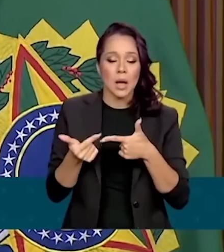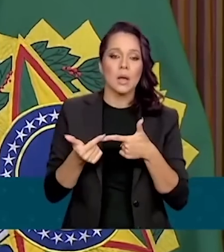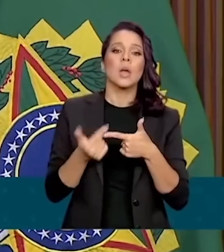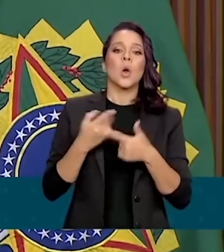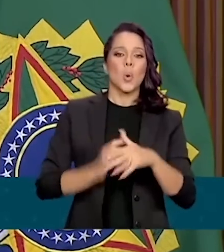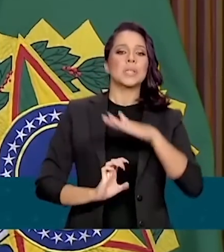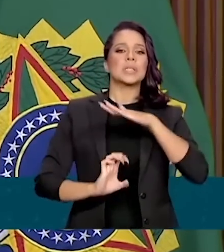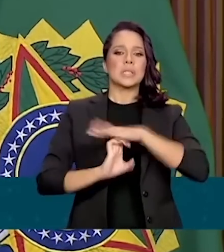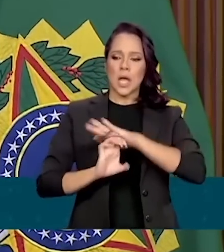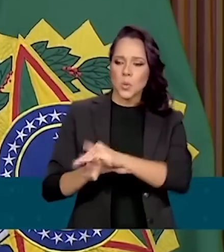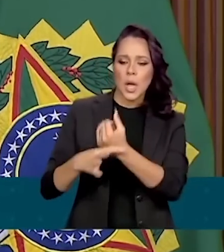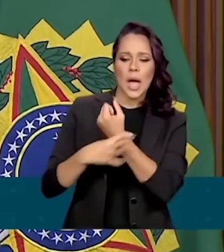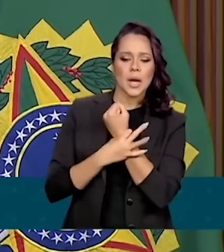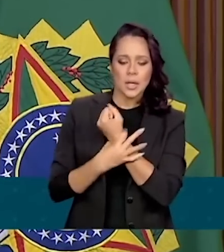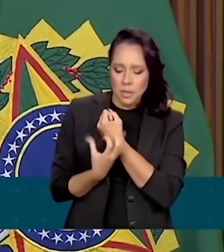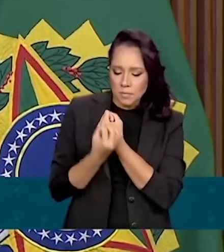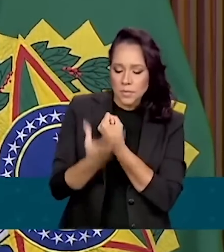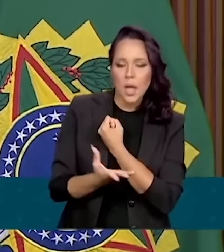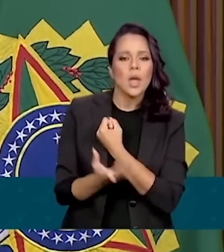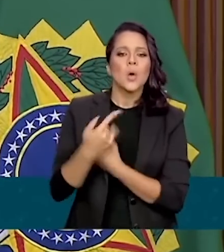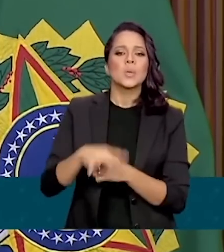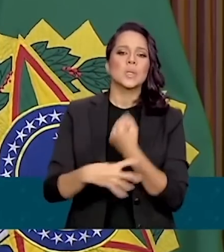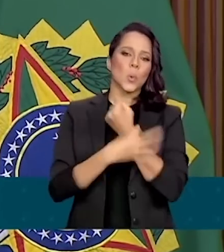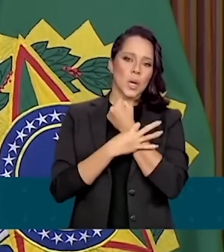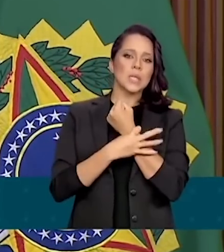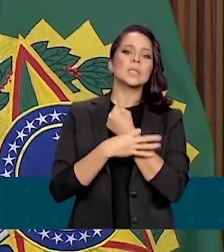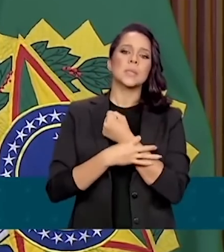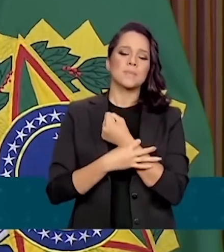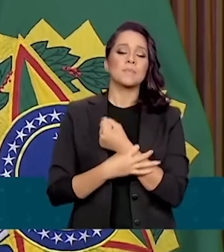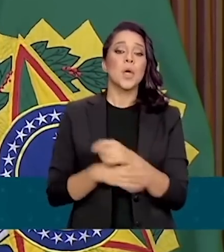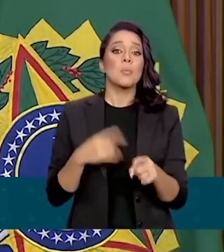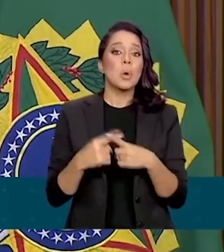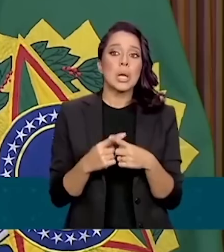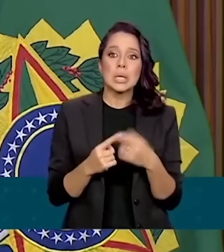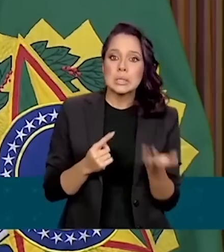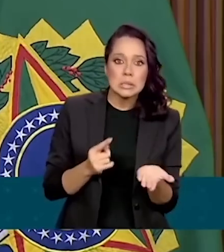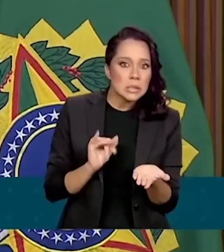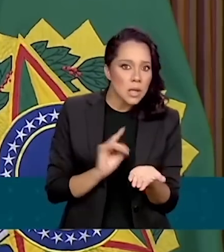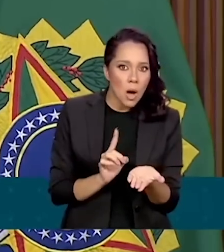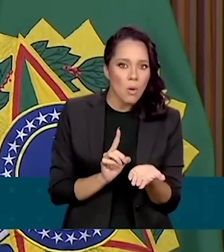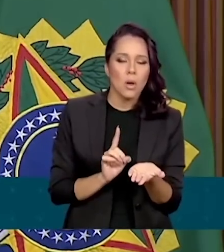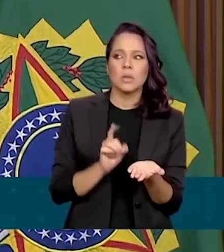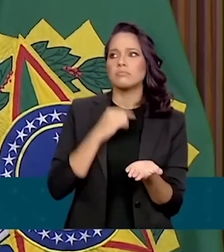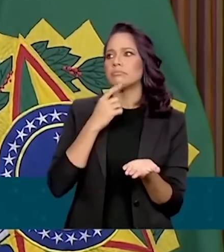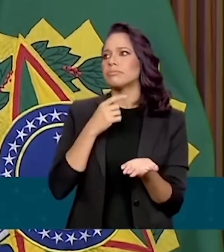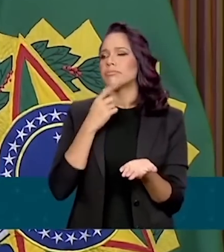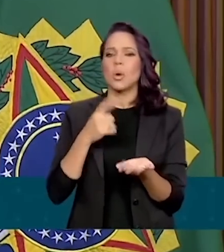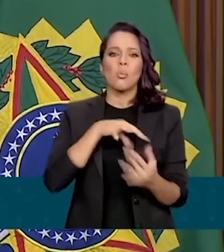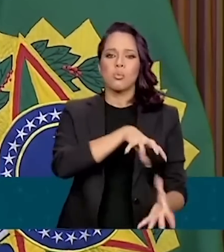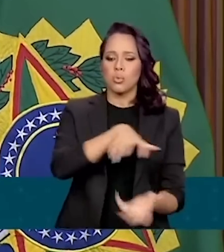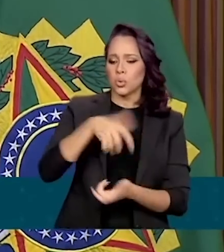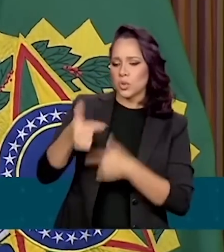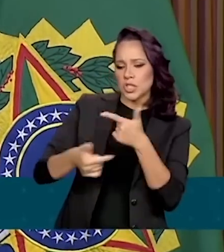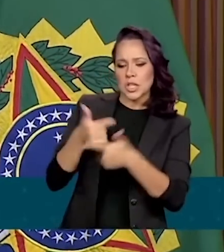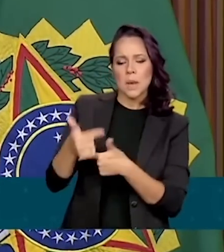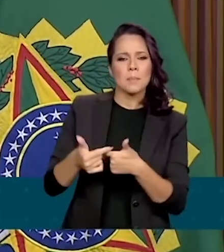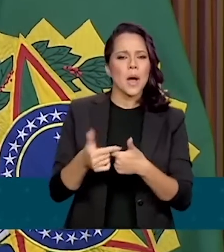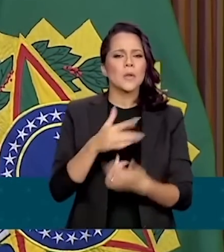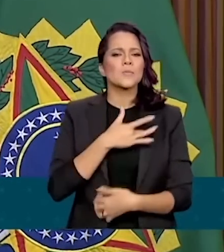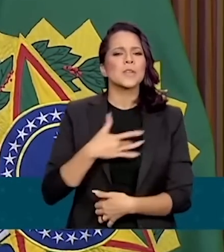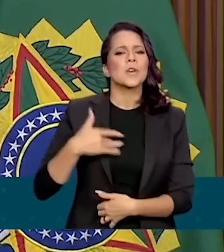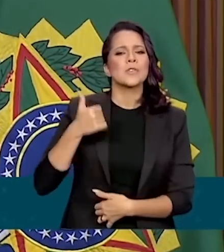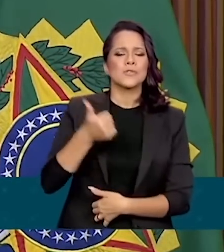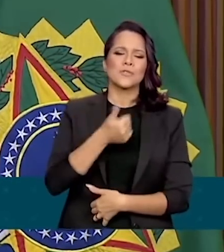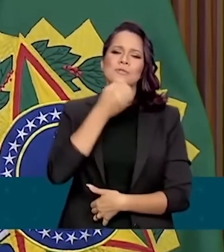o Estado garanta a ele o mínimo de segurança. Porque, senão, a gente não terá um mundo de trabalho sadio